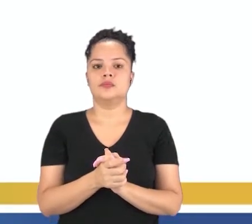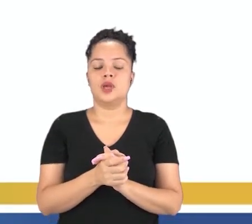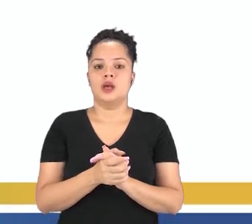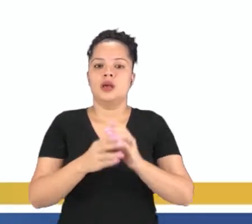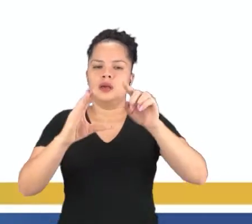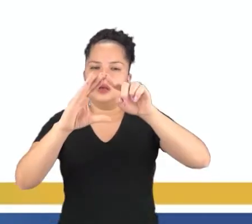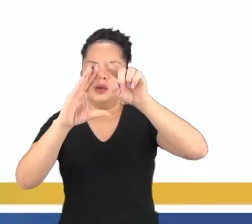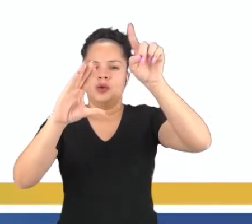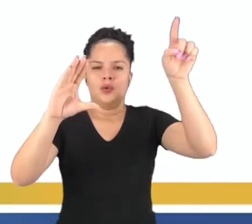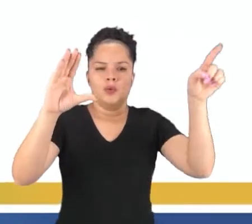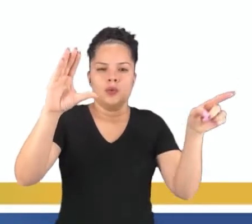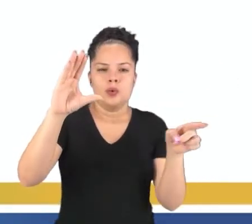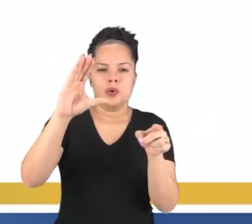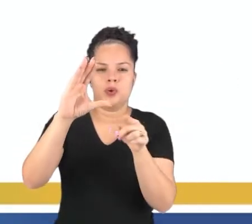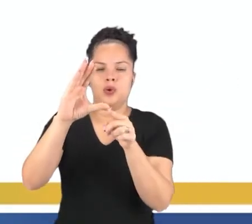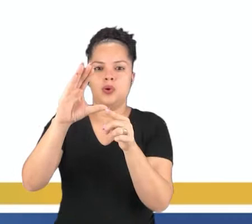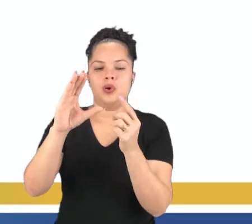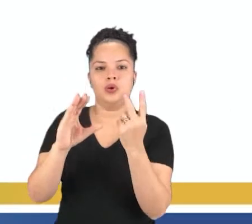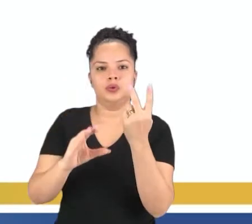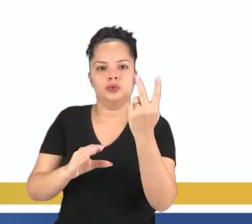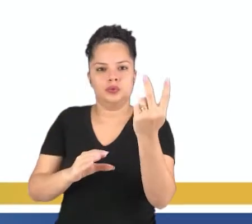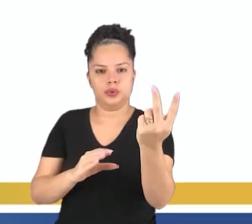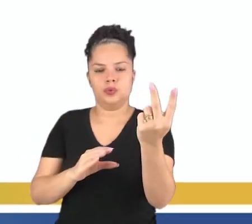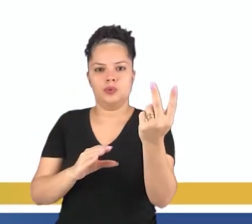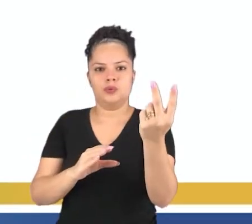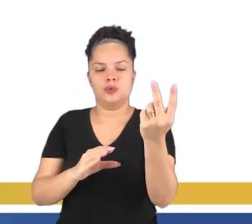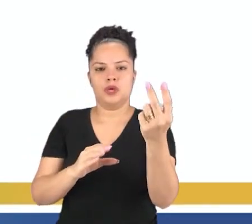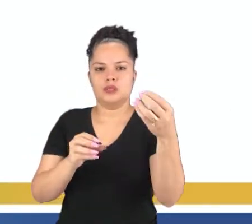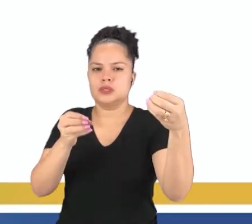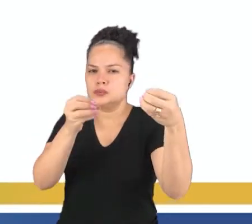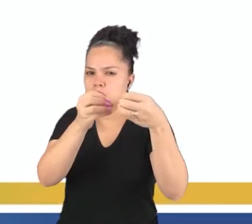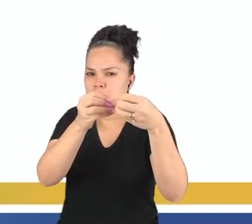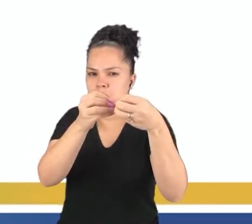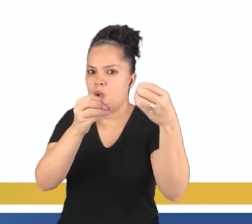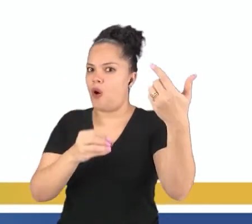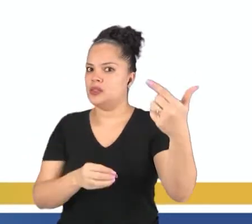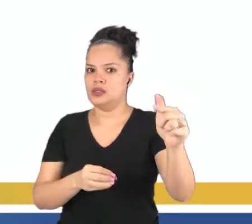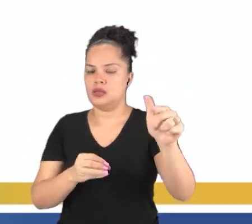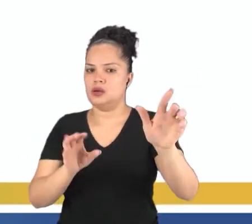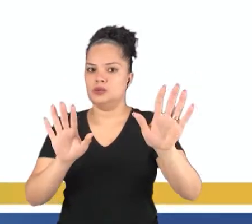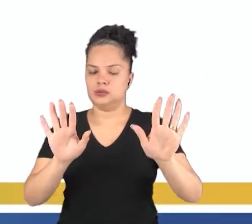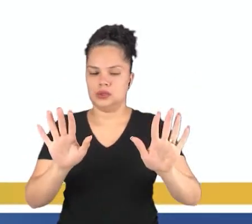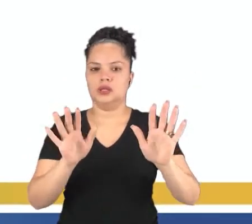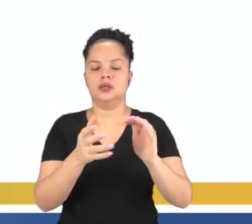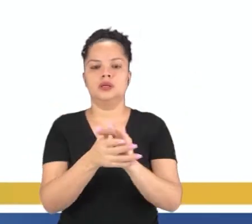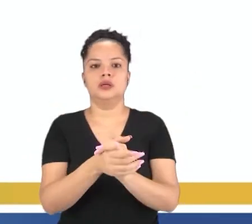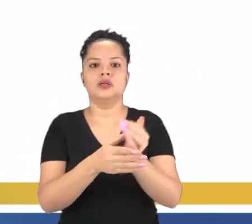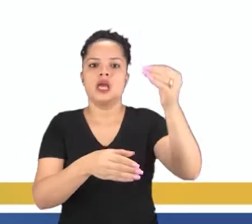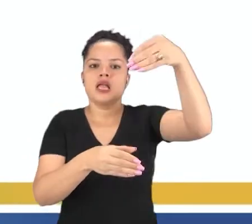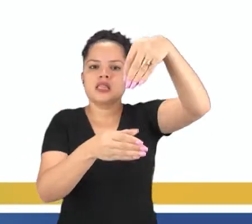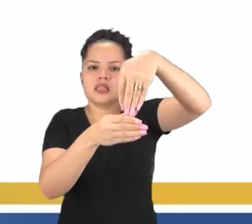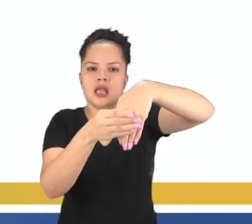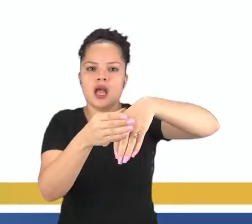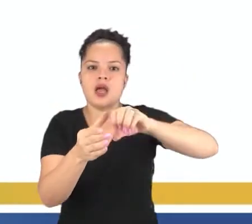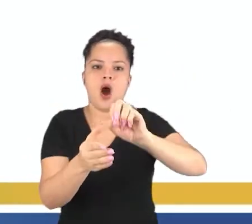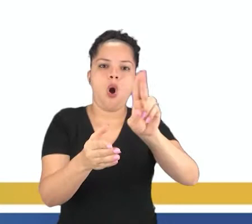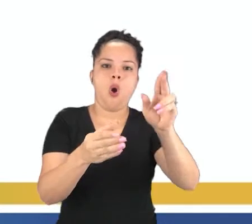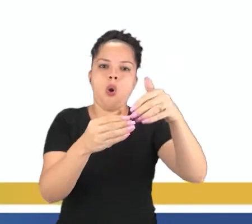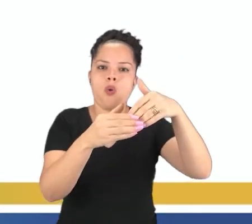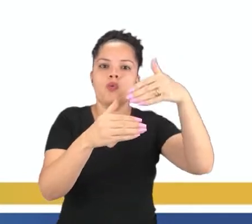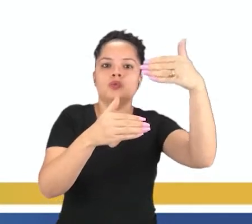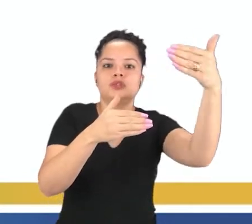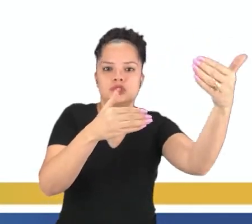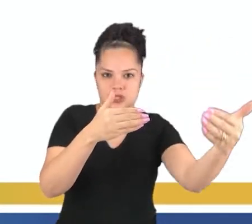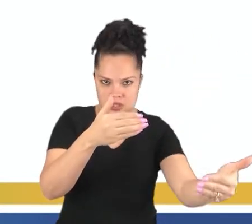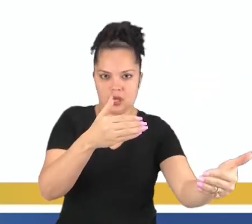Quando duas circunferências não possuem ponto em comum, elas podem ser internas ou externas. Elas